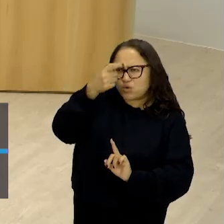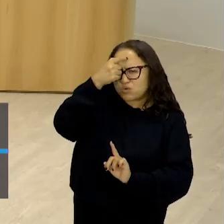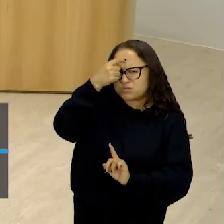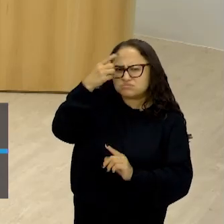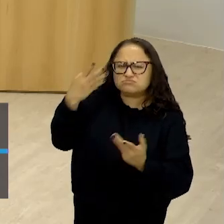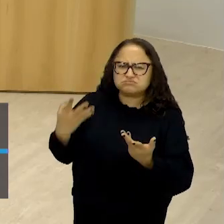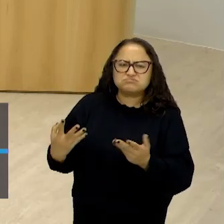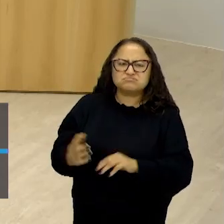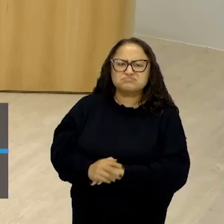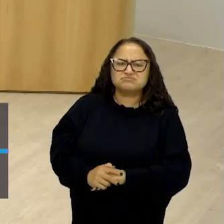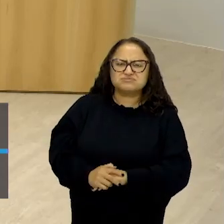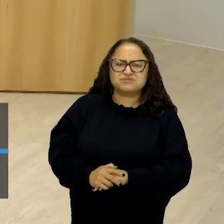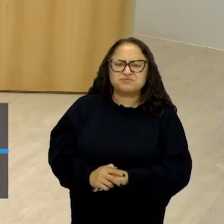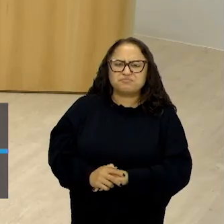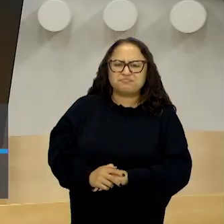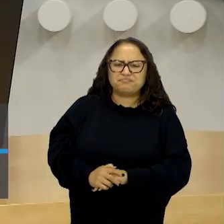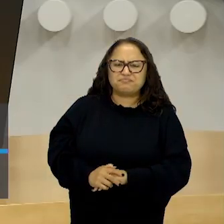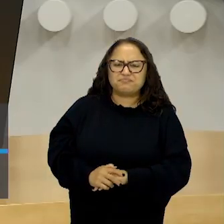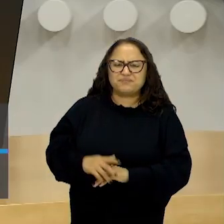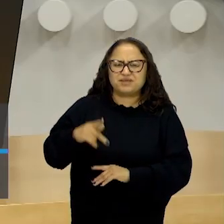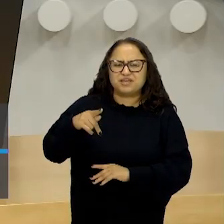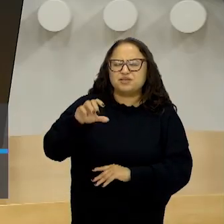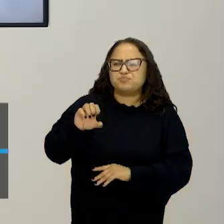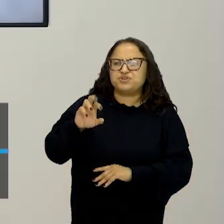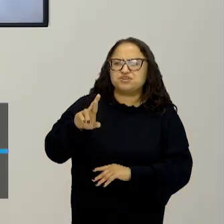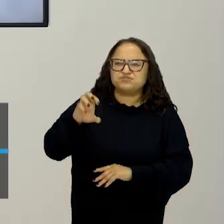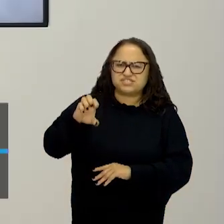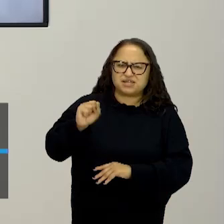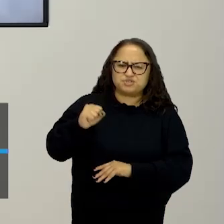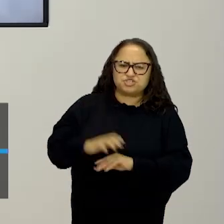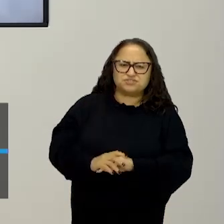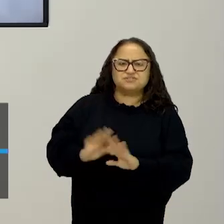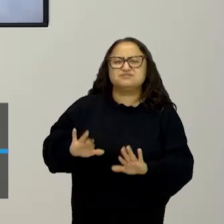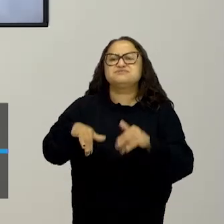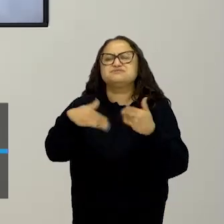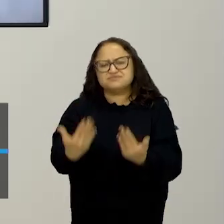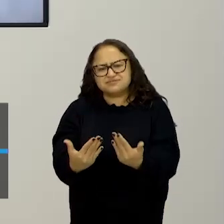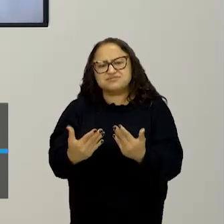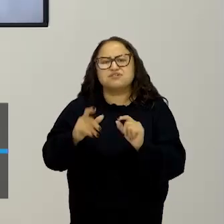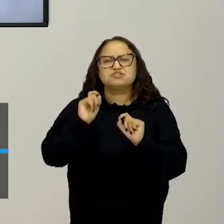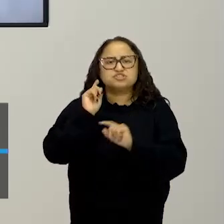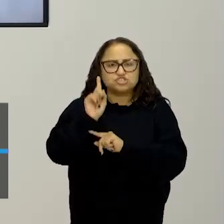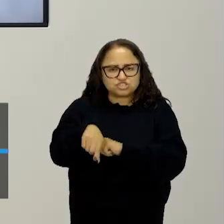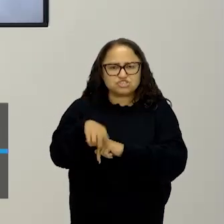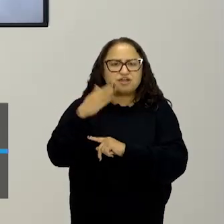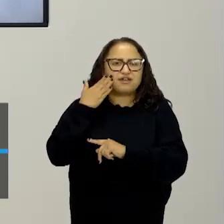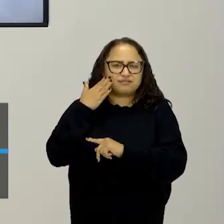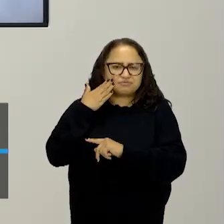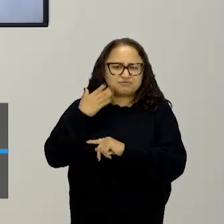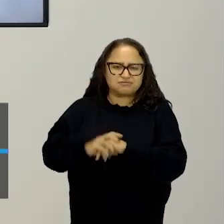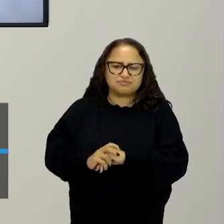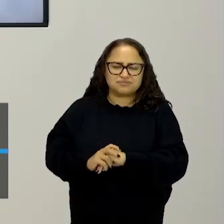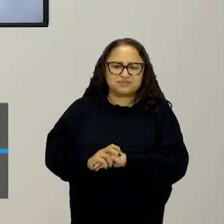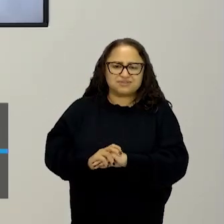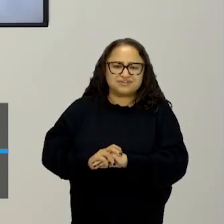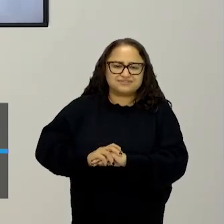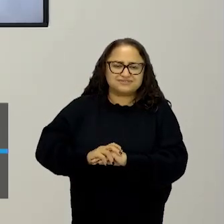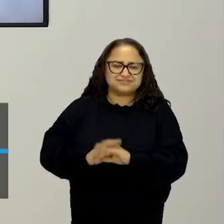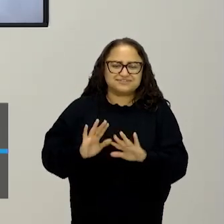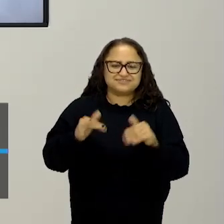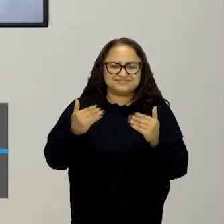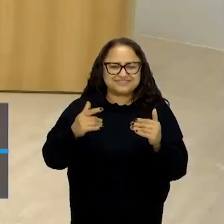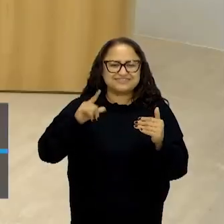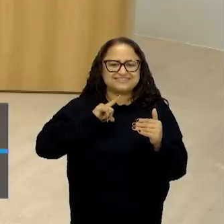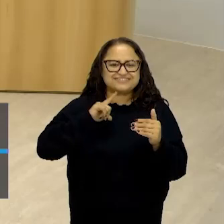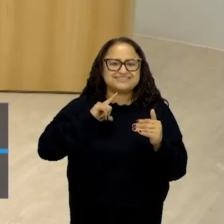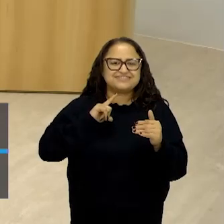que a professora falou que eu já esqueci. Pré-concepção. Essa pré-concepção, quando a gente viaja, a gente já tem essa ideia, né? Então, por isso que é importante a gente